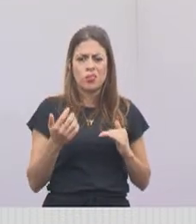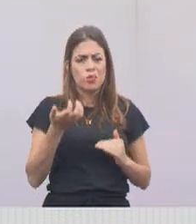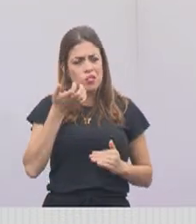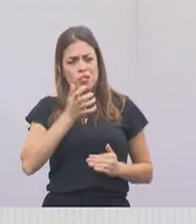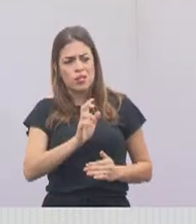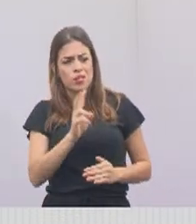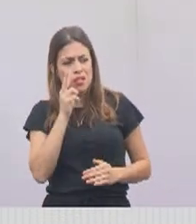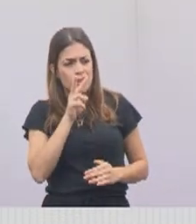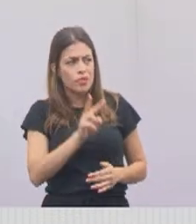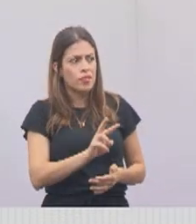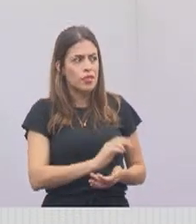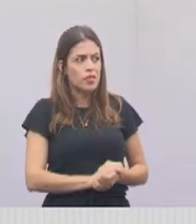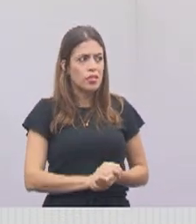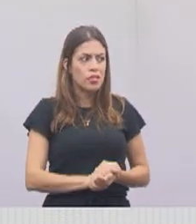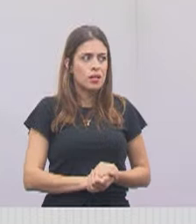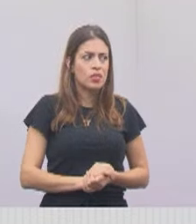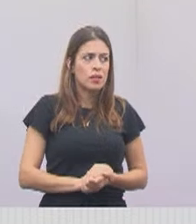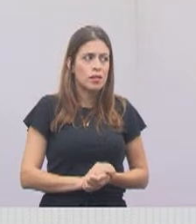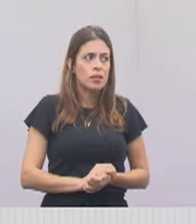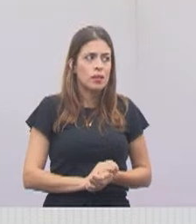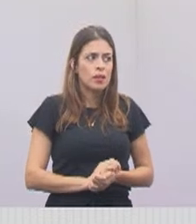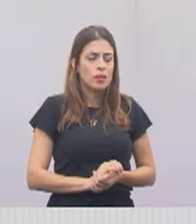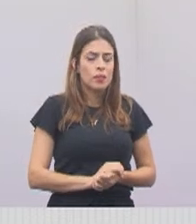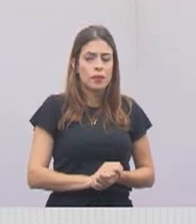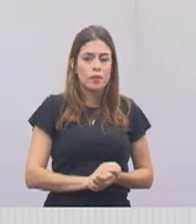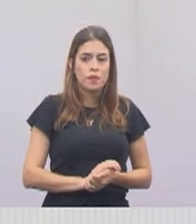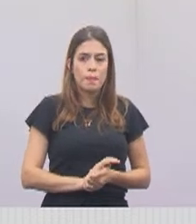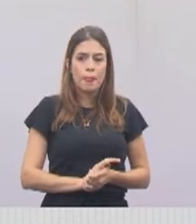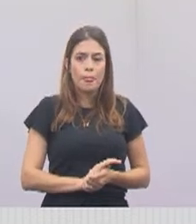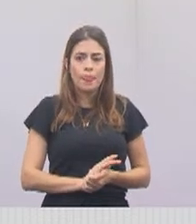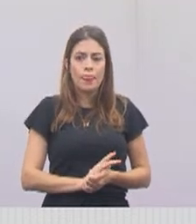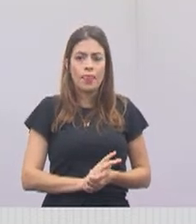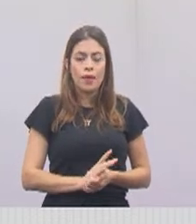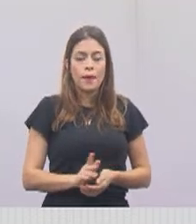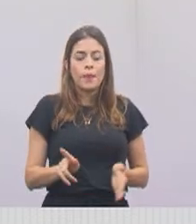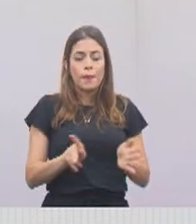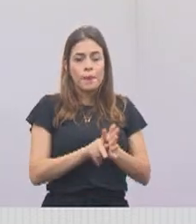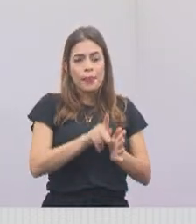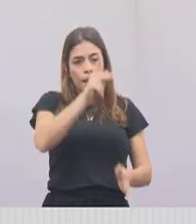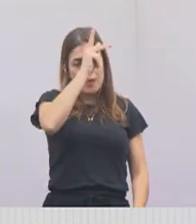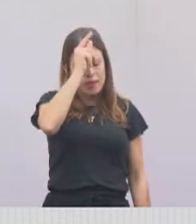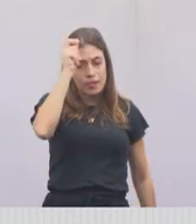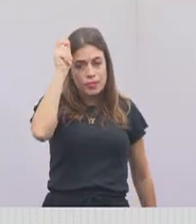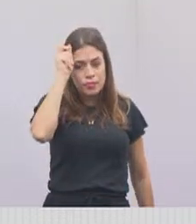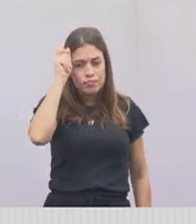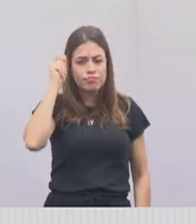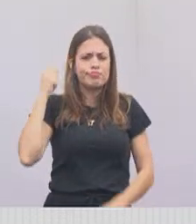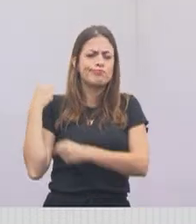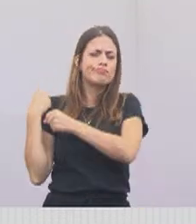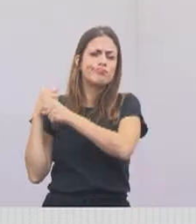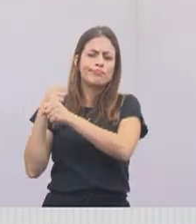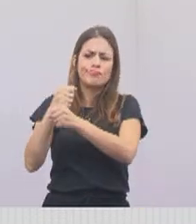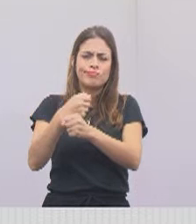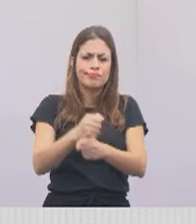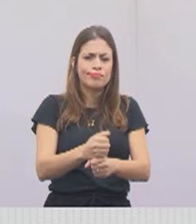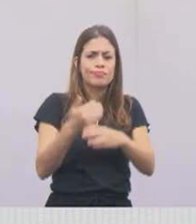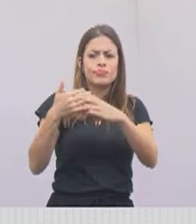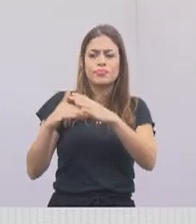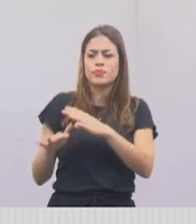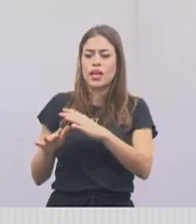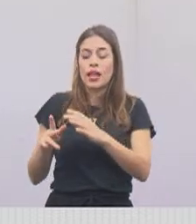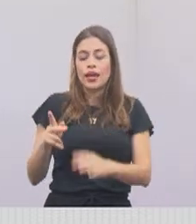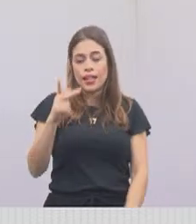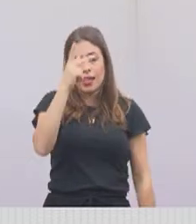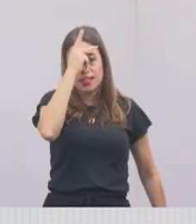bom senso. A própria prefeitura, há muitos anos, tem encaminhado